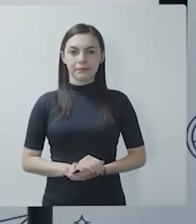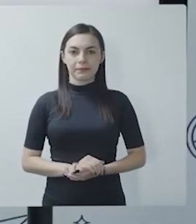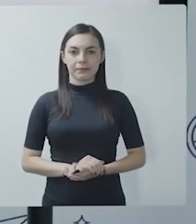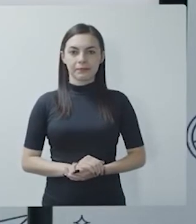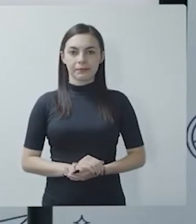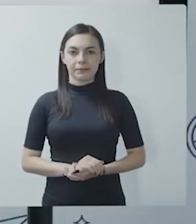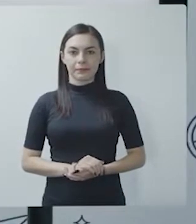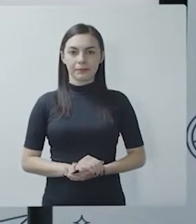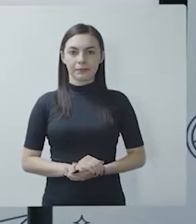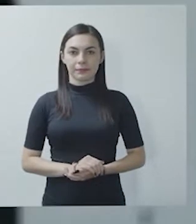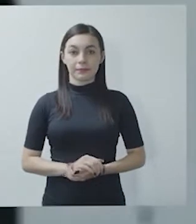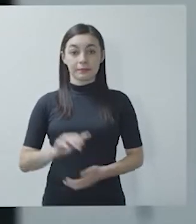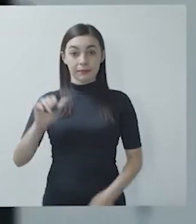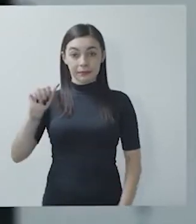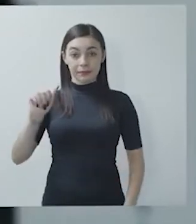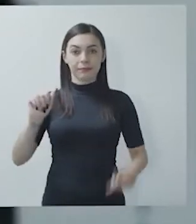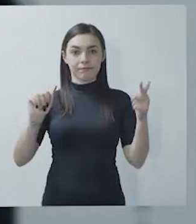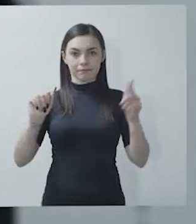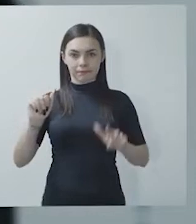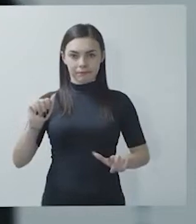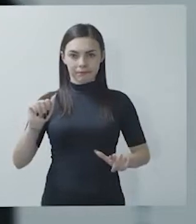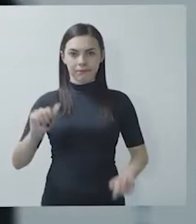Novamente, outra letra A.